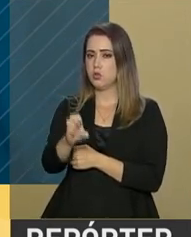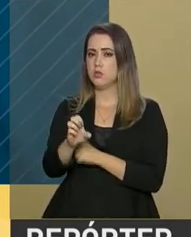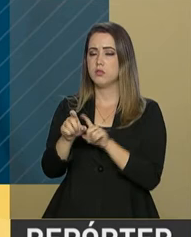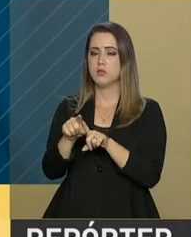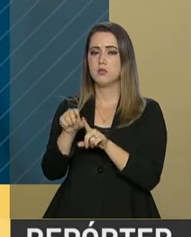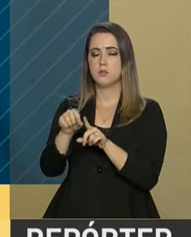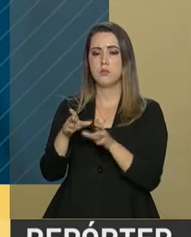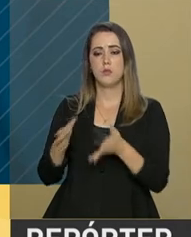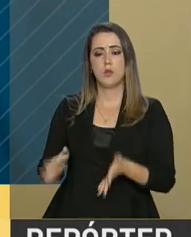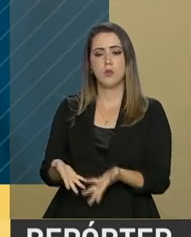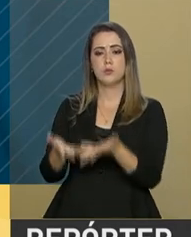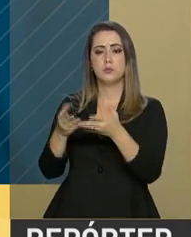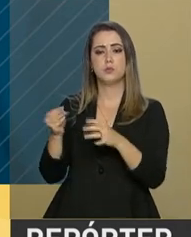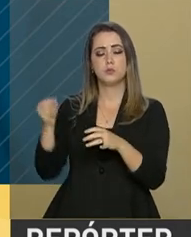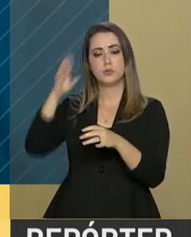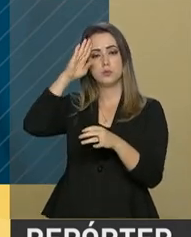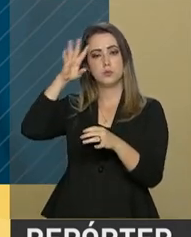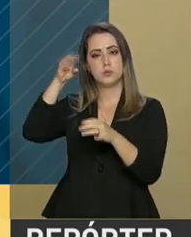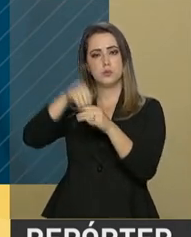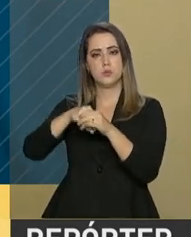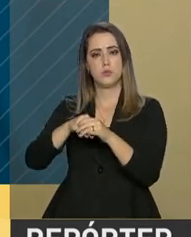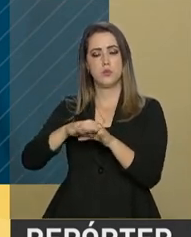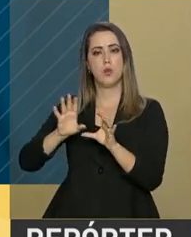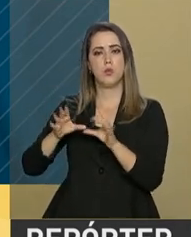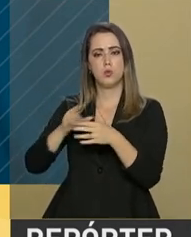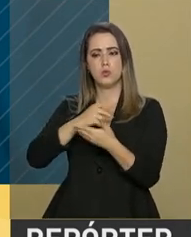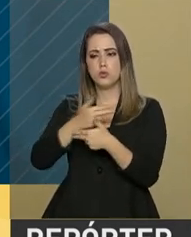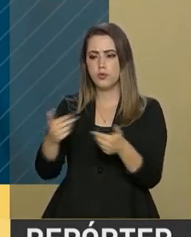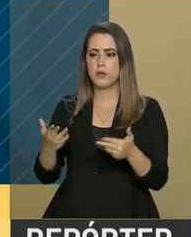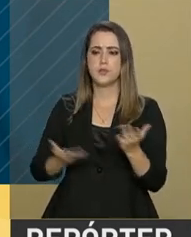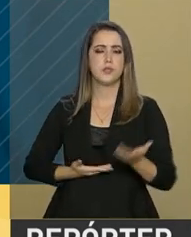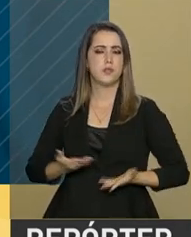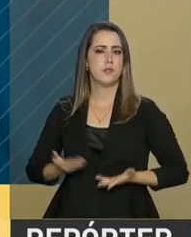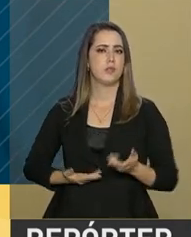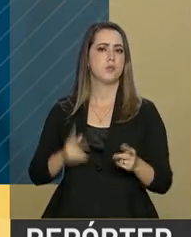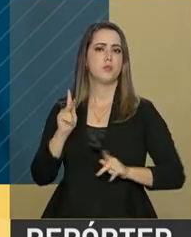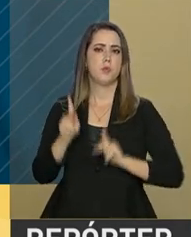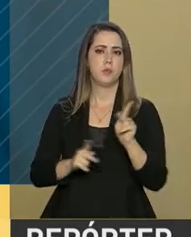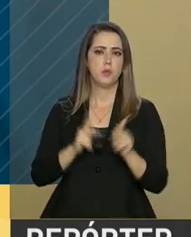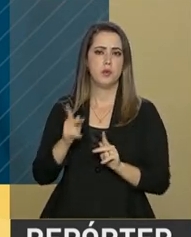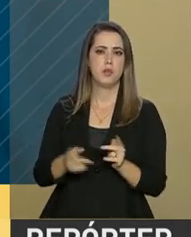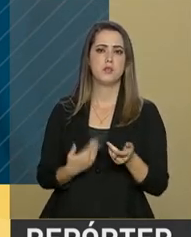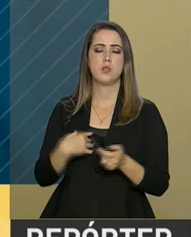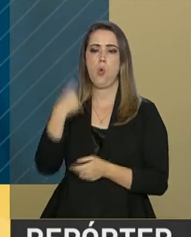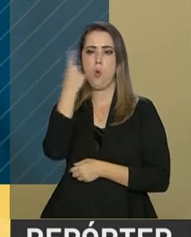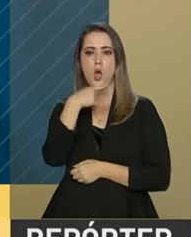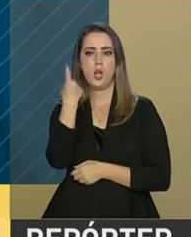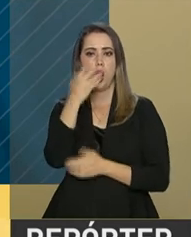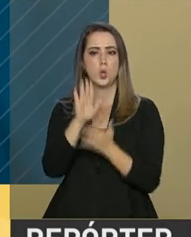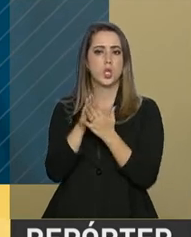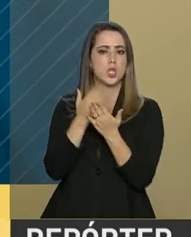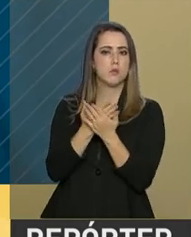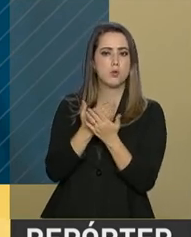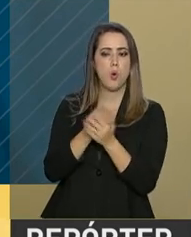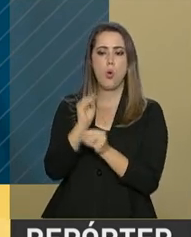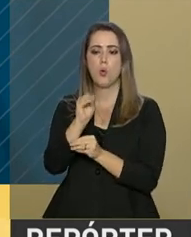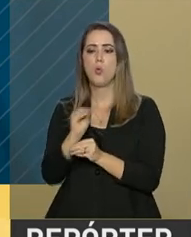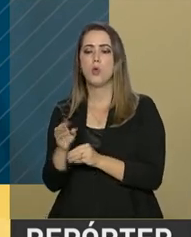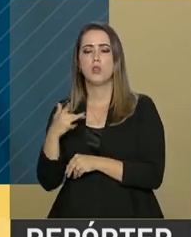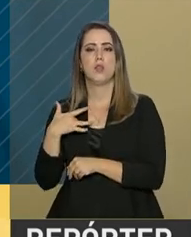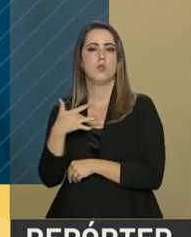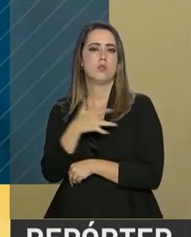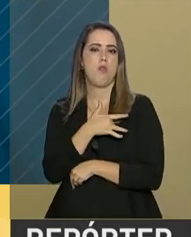federal promoveu a entrada de espírito popular a não regularização dos touros escolares atendimento médico sanitário